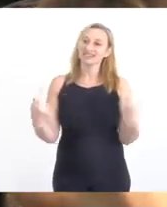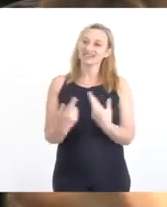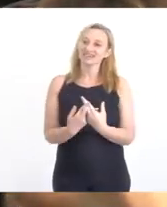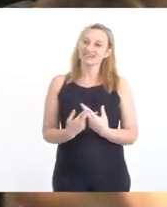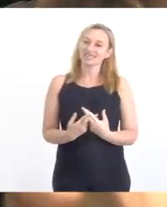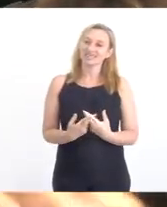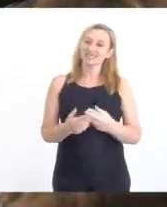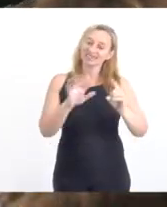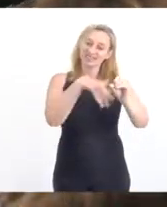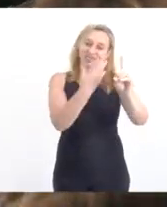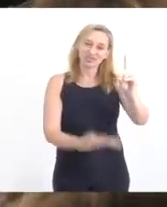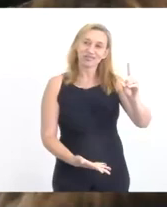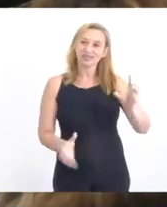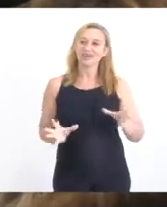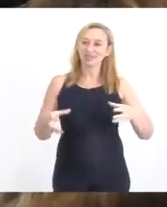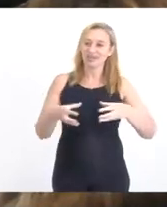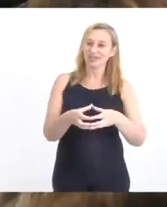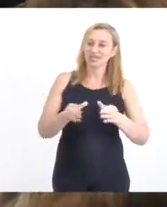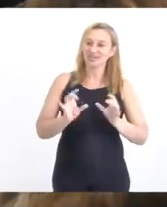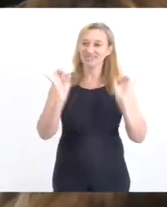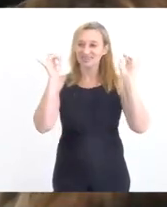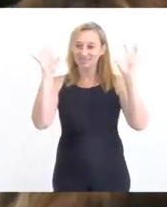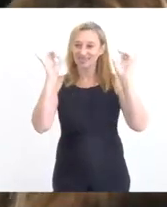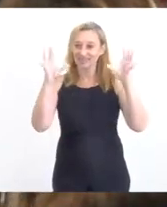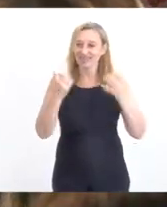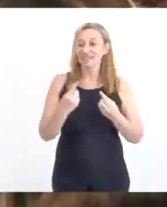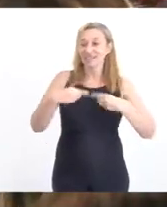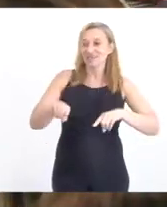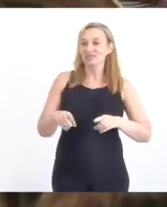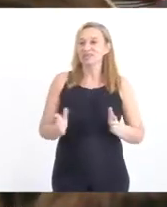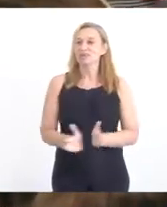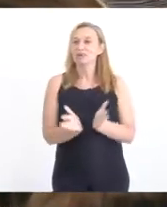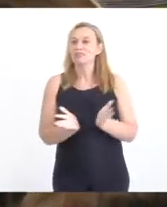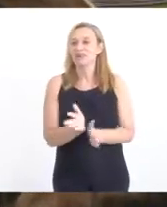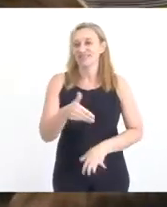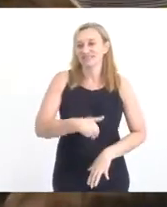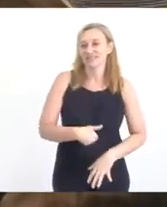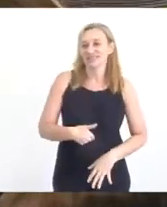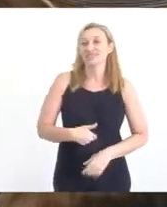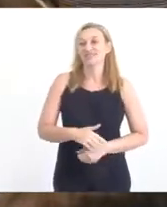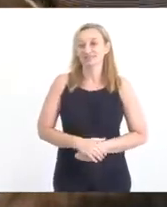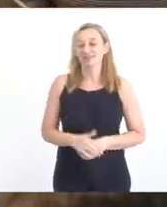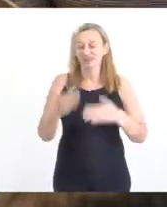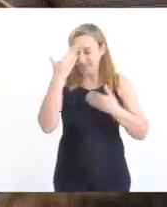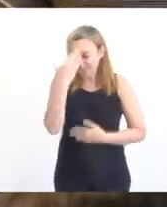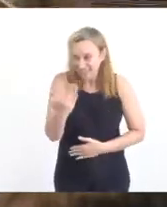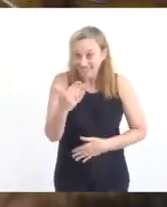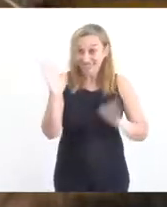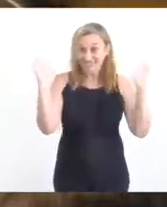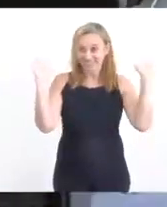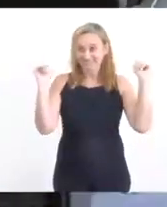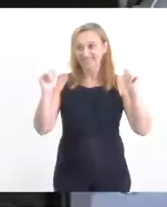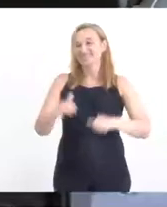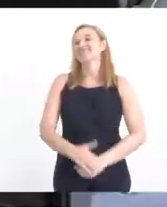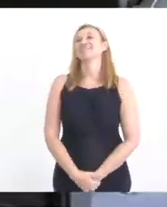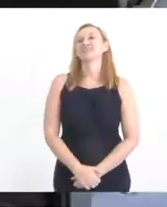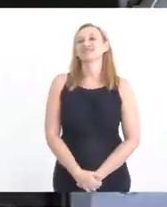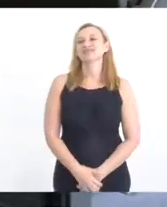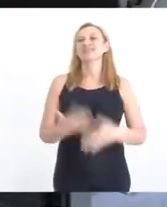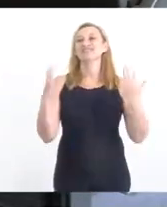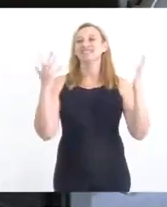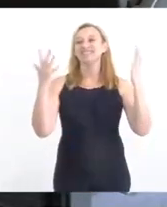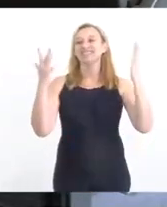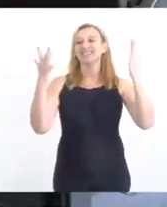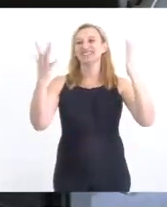de homenagem da comissão especial de e a miséria combate à pobreza Muito obrigado a